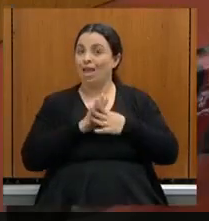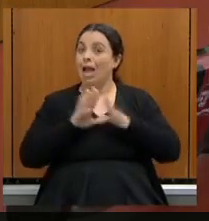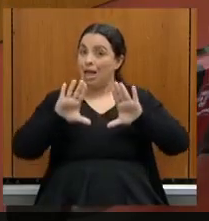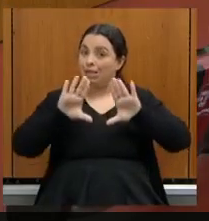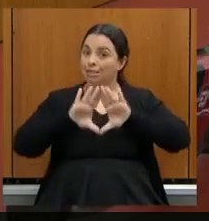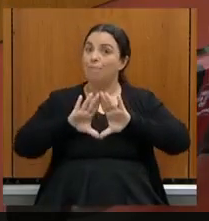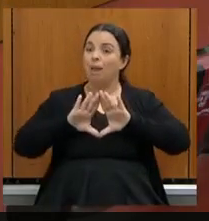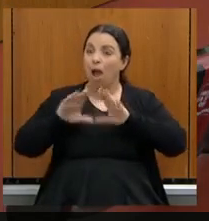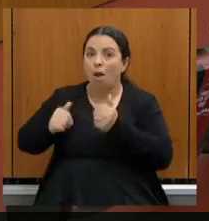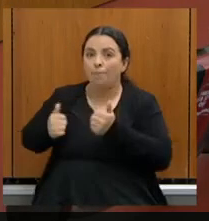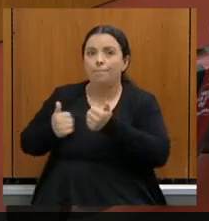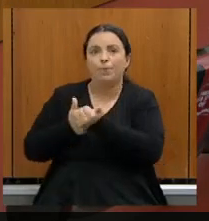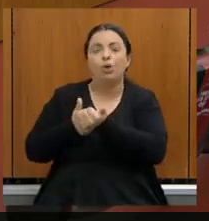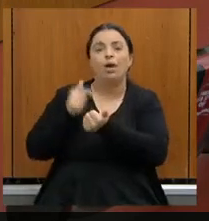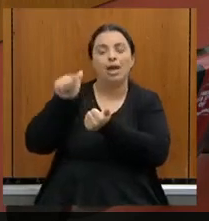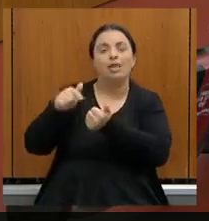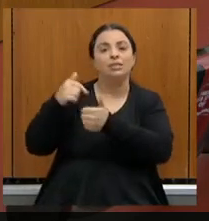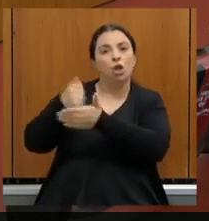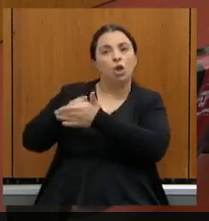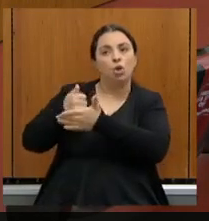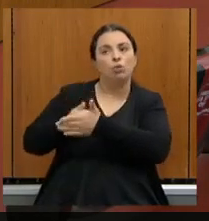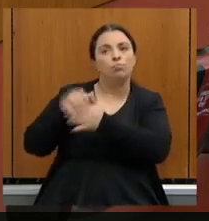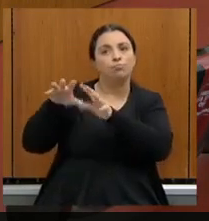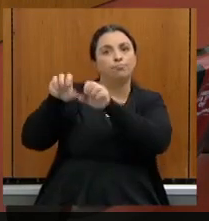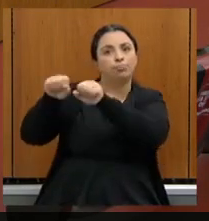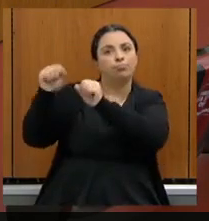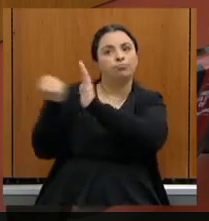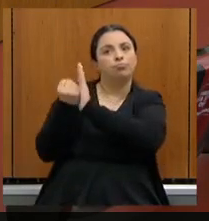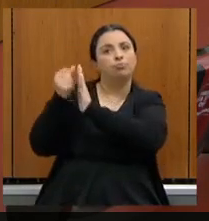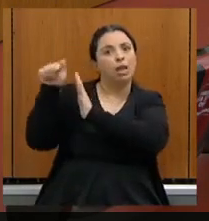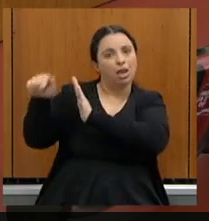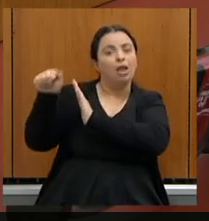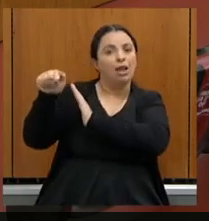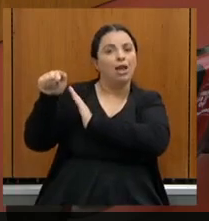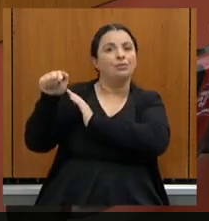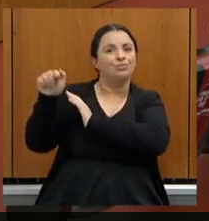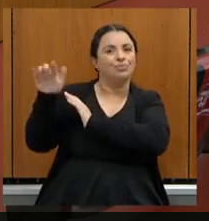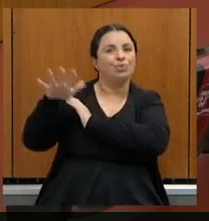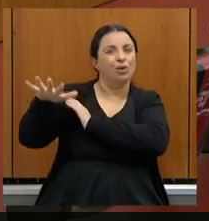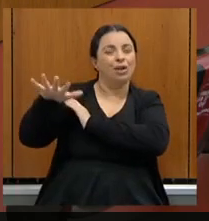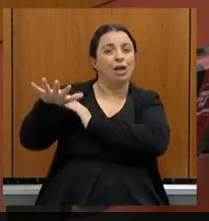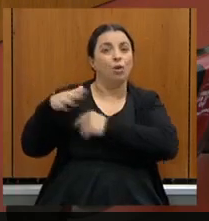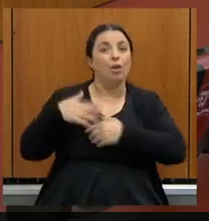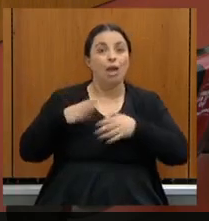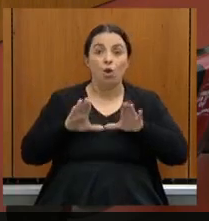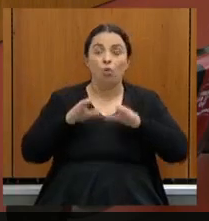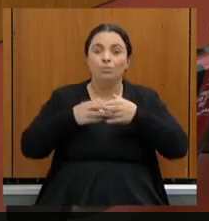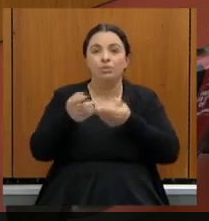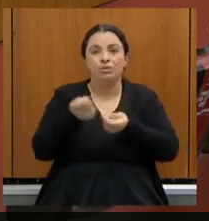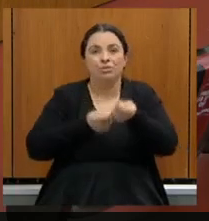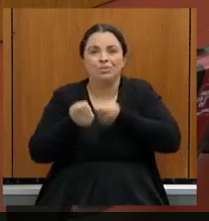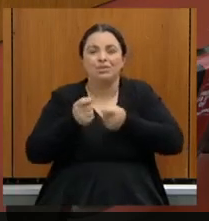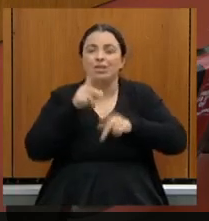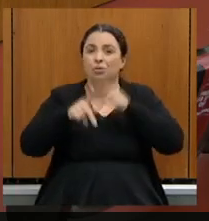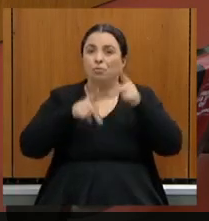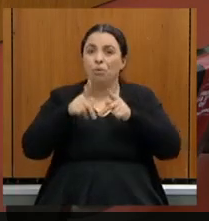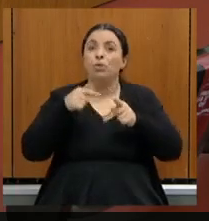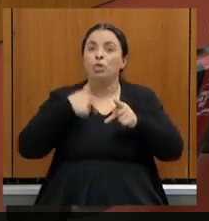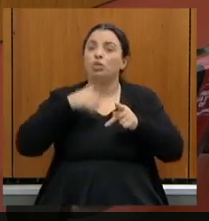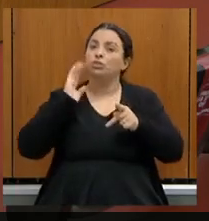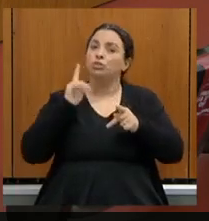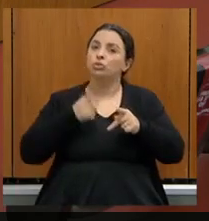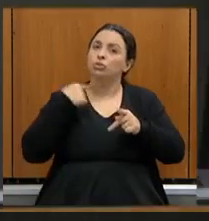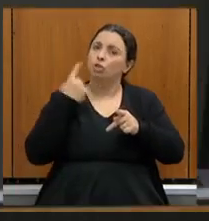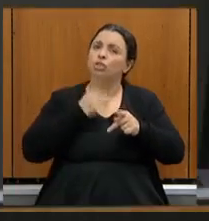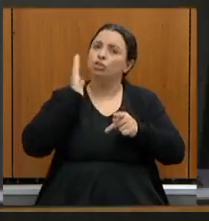pelo tomamento da Serra do Curral. Na Comissão de Administração Pública, nós aprovamos requerimentos com o conteúdo que eu estou trazendo para essa